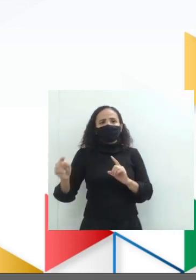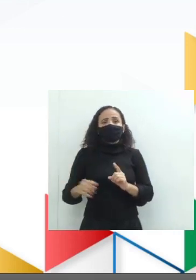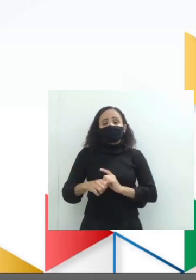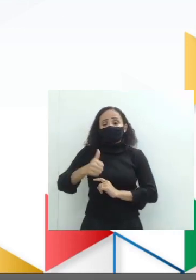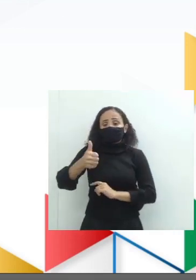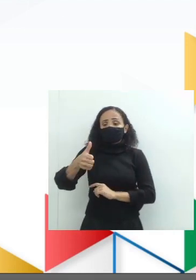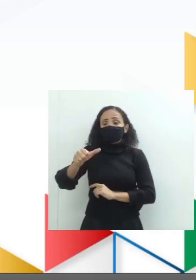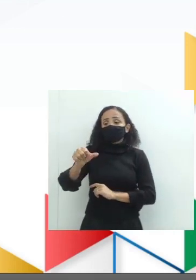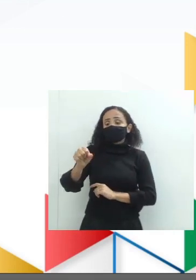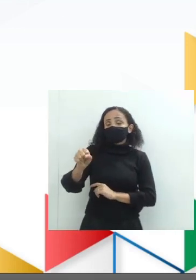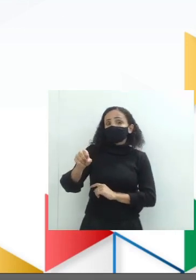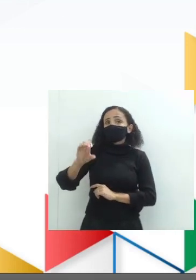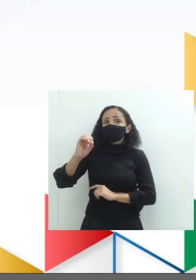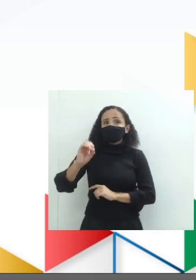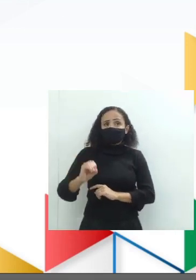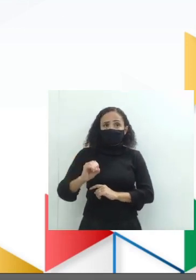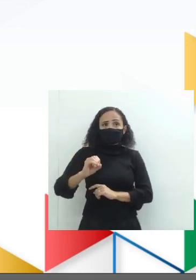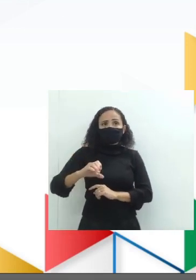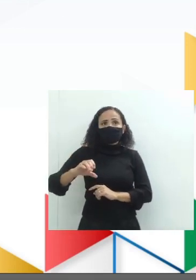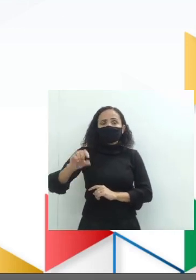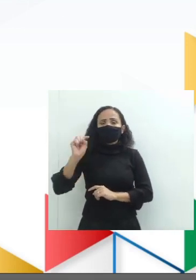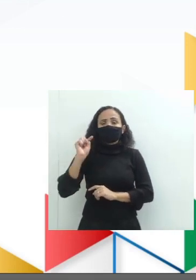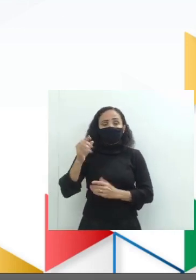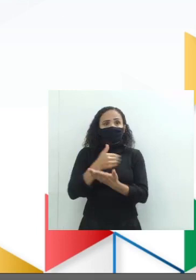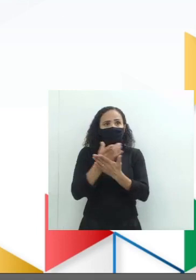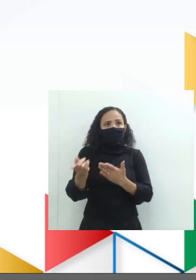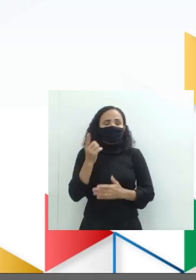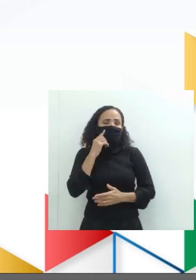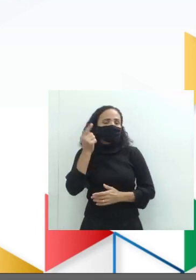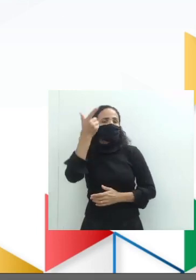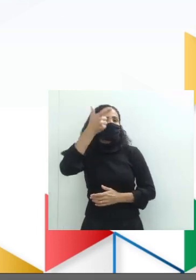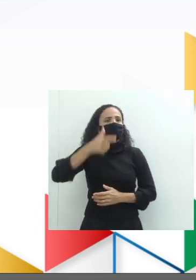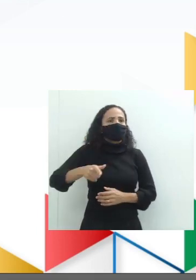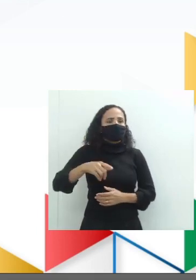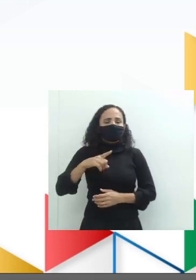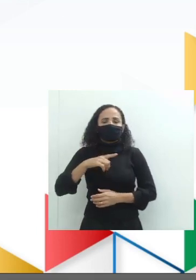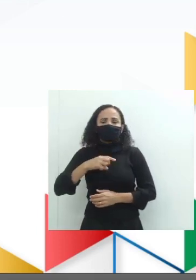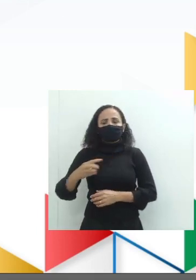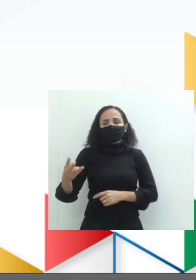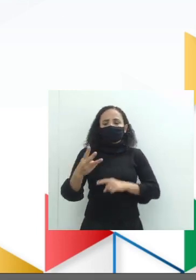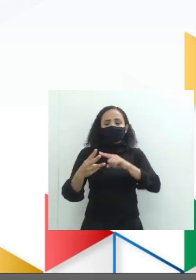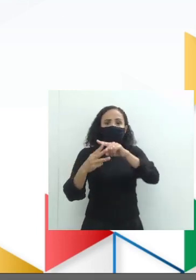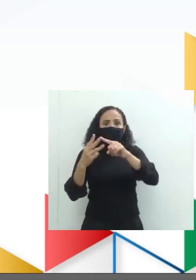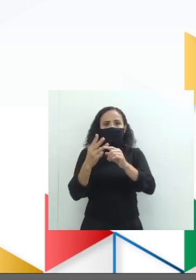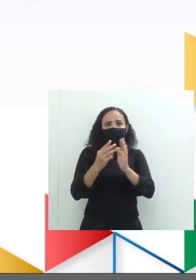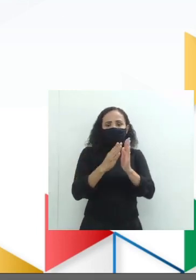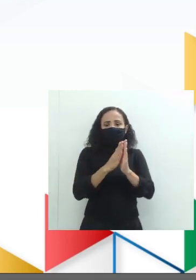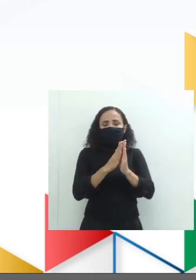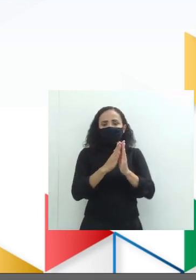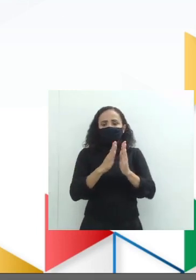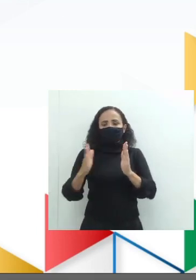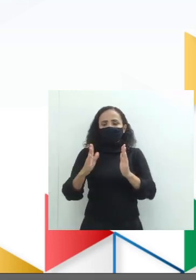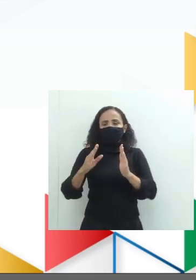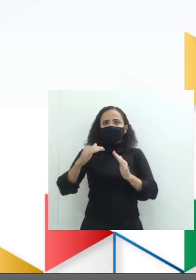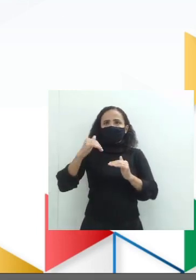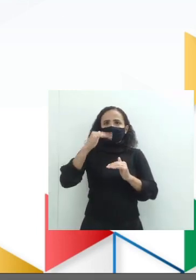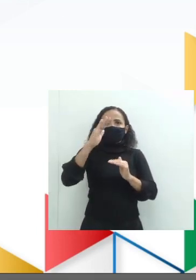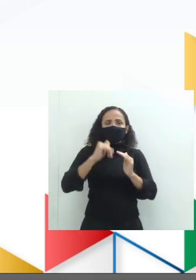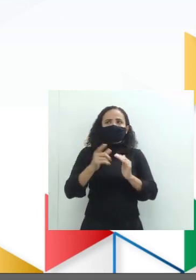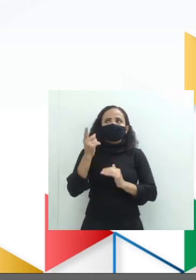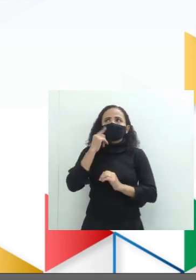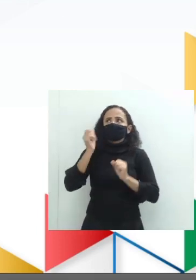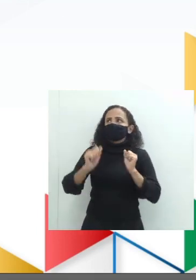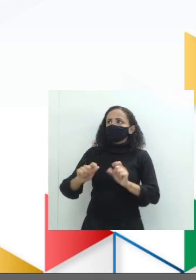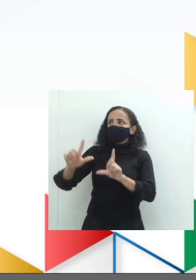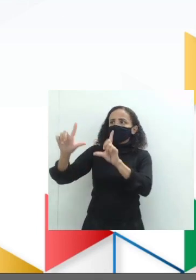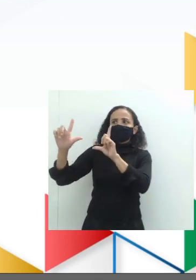180 graus, mas nós vamos recapitular com vocês, ok? Ele possui 3 lados, É só olhar a imagem, ó, de